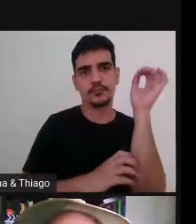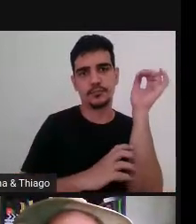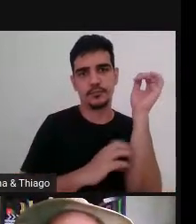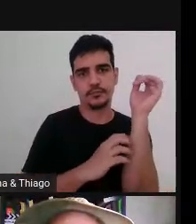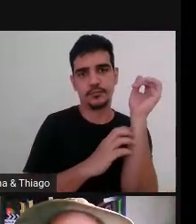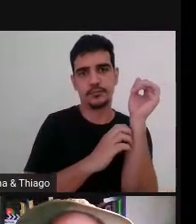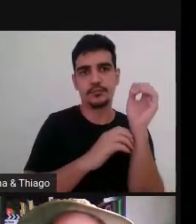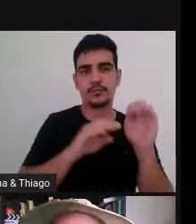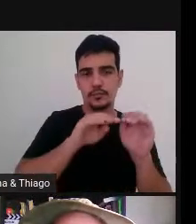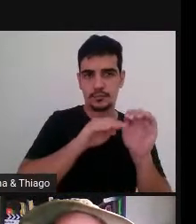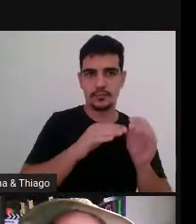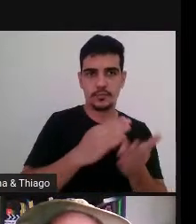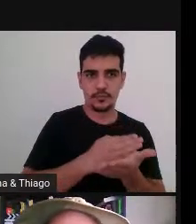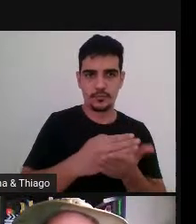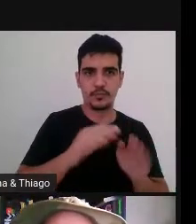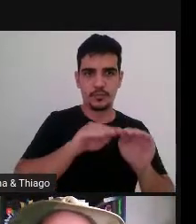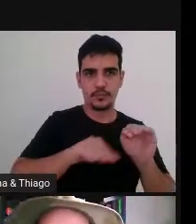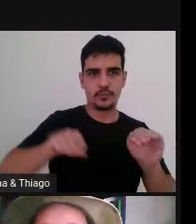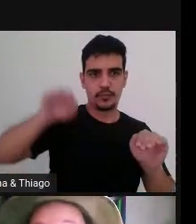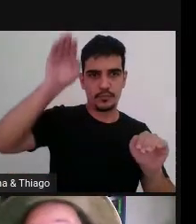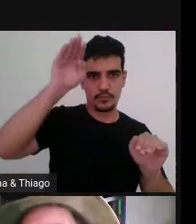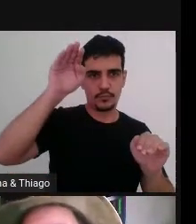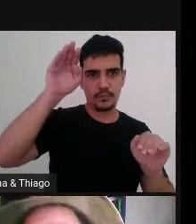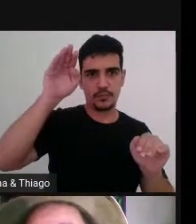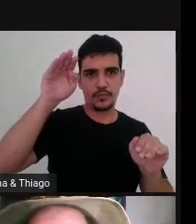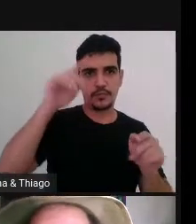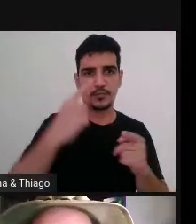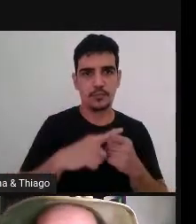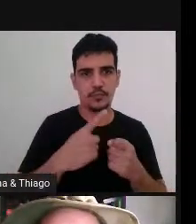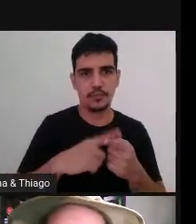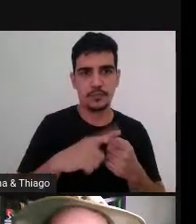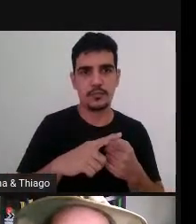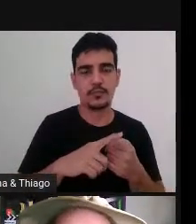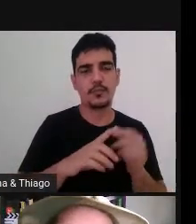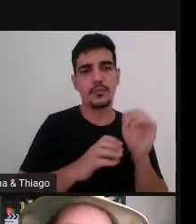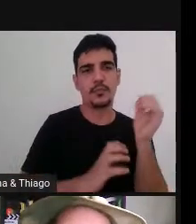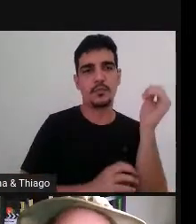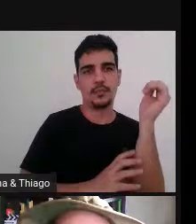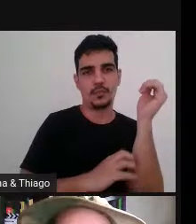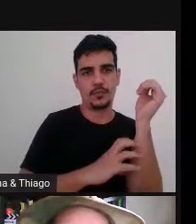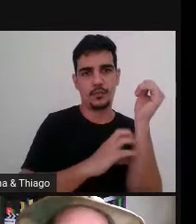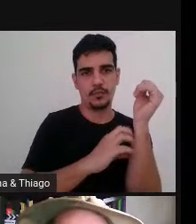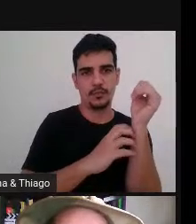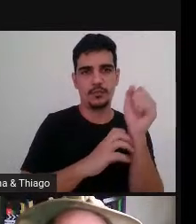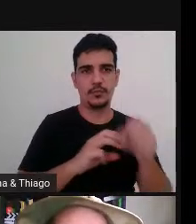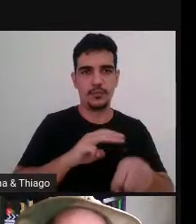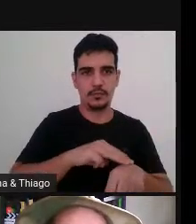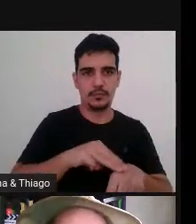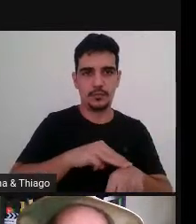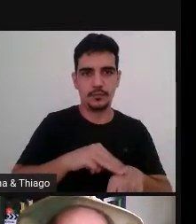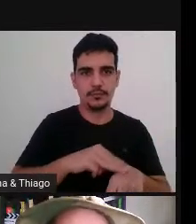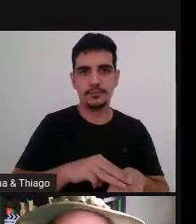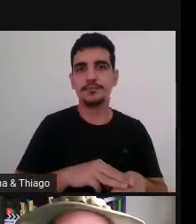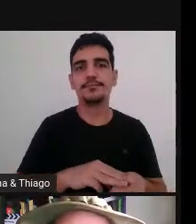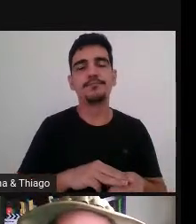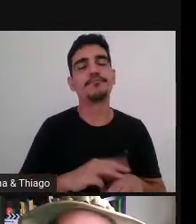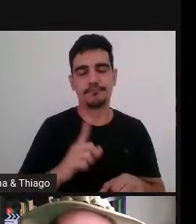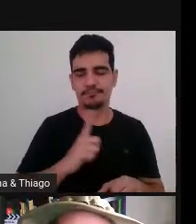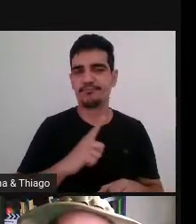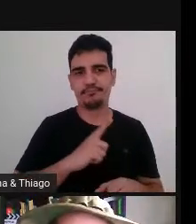antes era 22 mil, agora tem aumentado mais, principalmente para aranhas marrons, né, lá em Curitiba, Londrina, tem muito acidente com